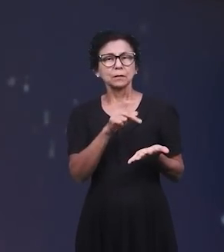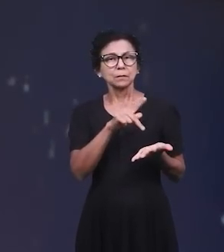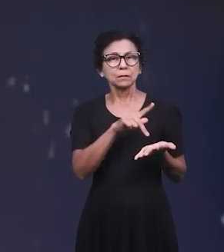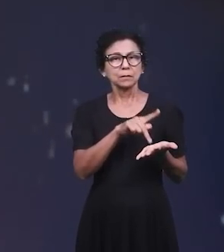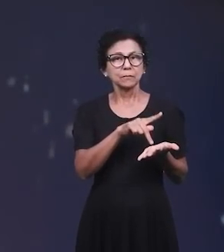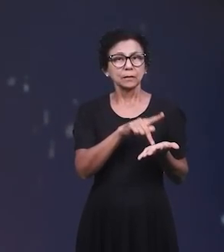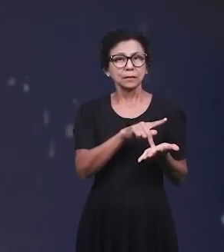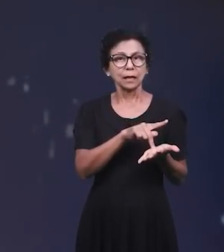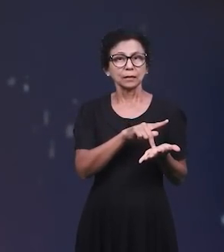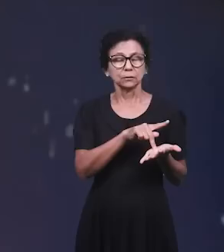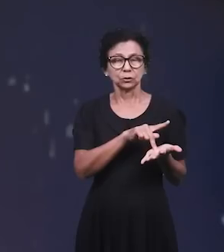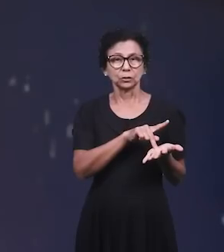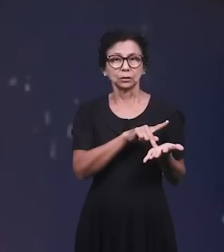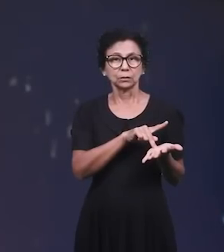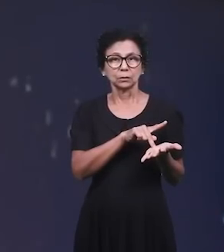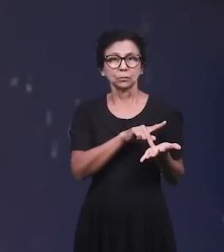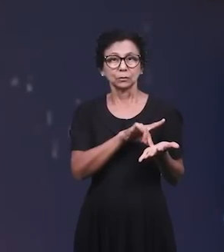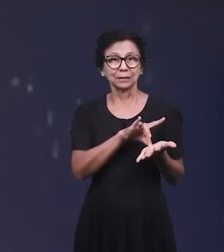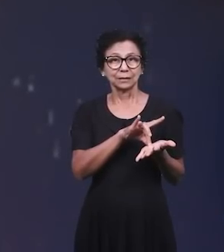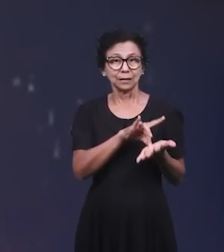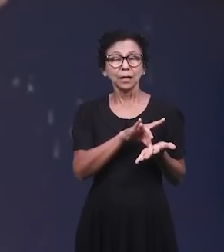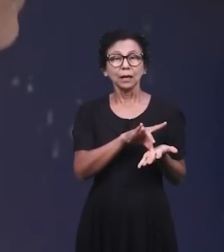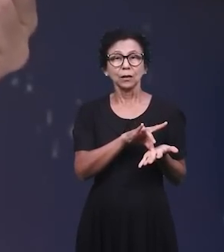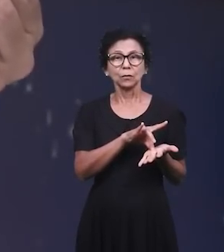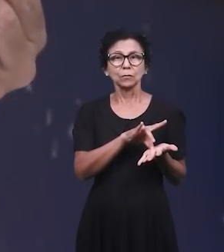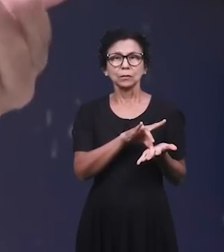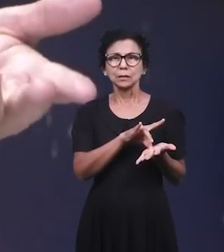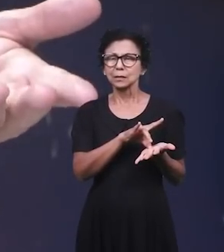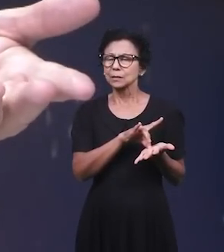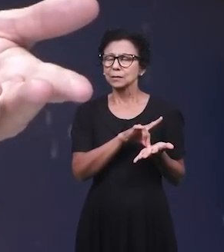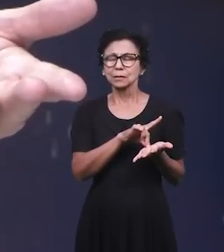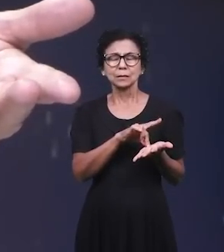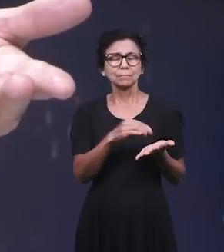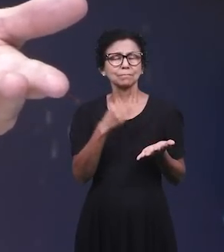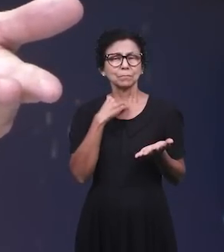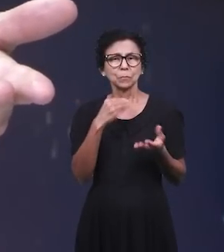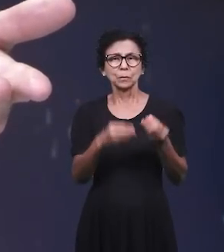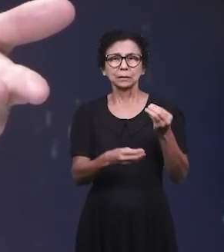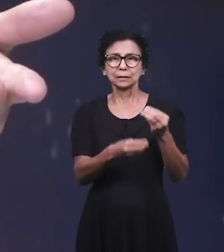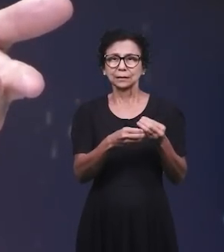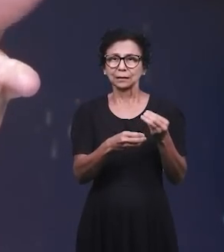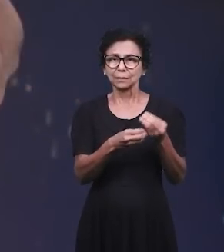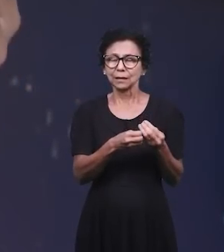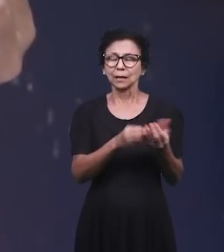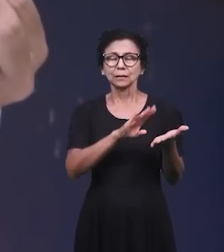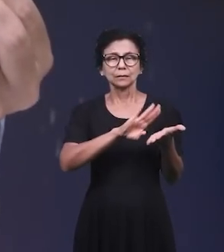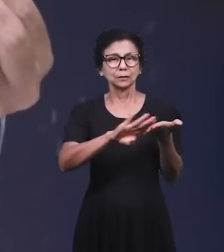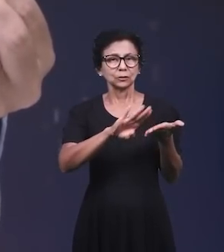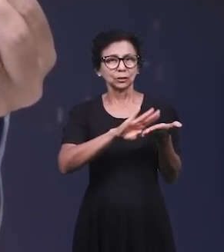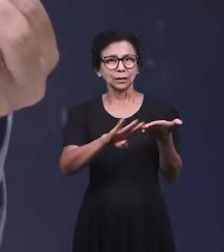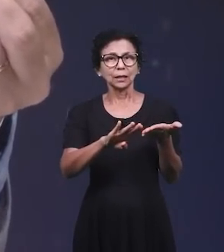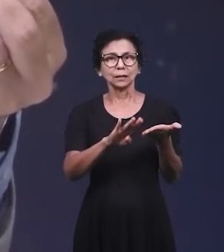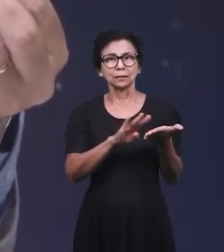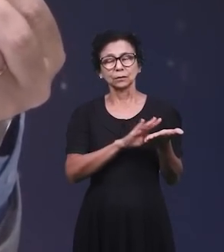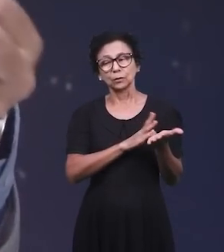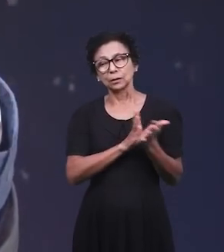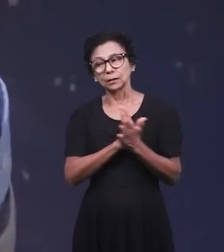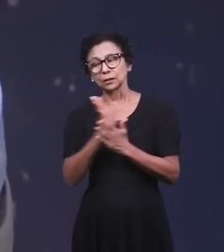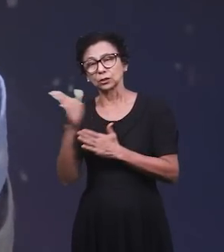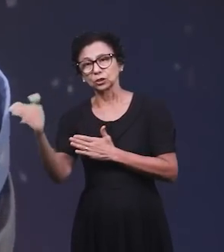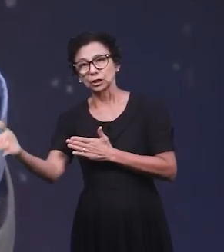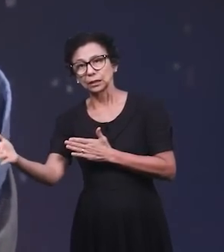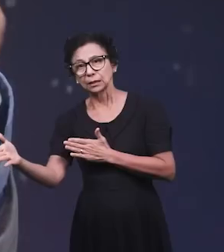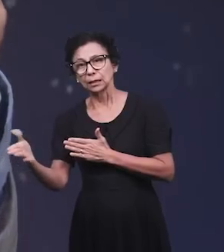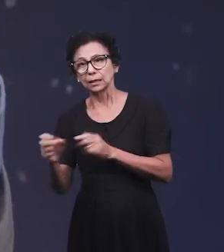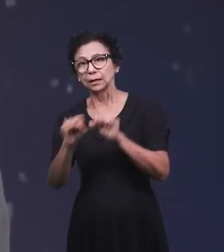a mensagem que vem da eternidade, porque a palavra de Deus ela tem origem, né? Ela vem da eternidade. Sim. É